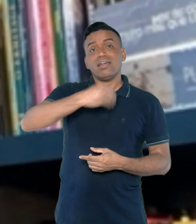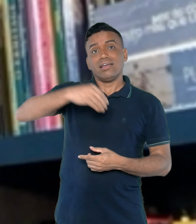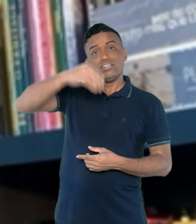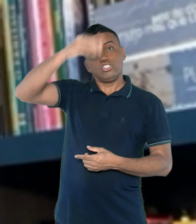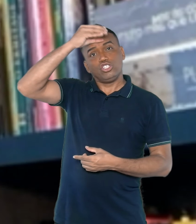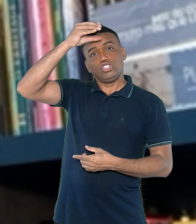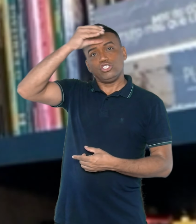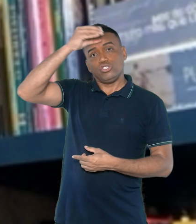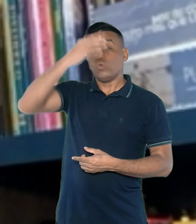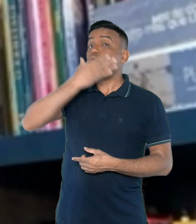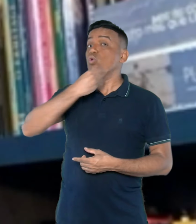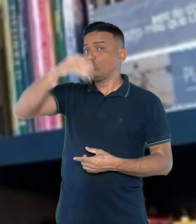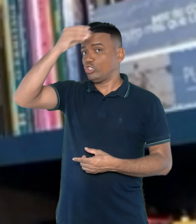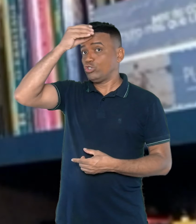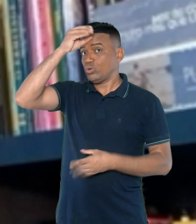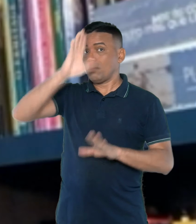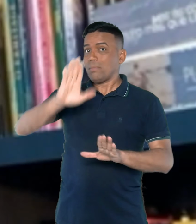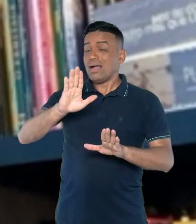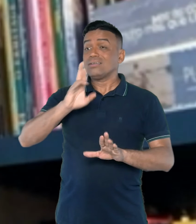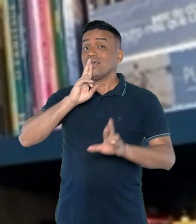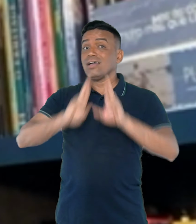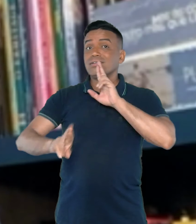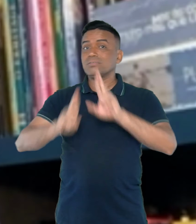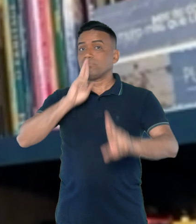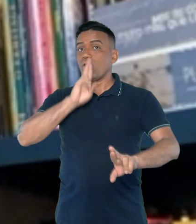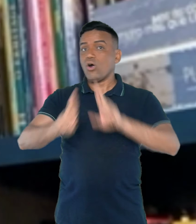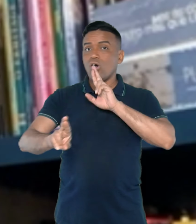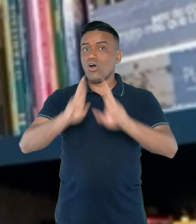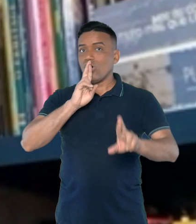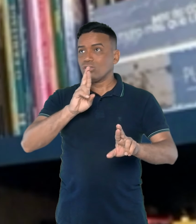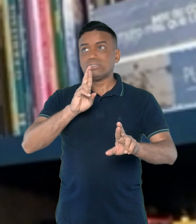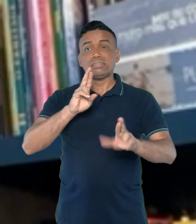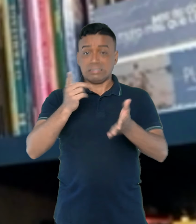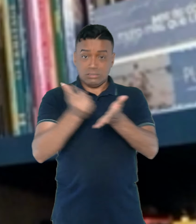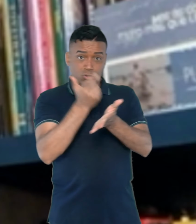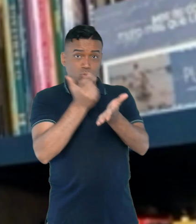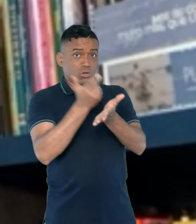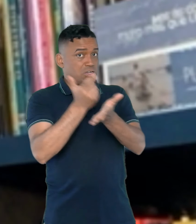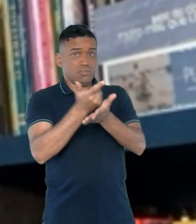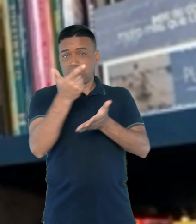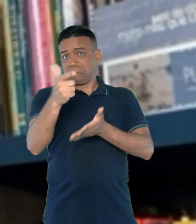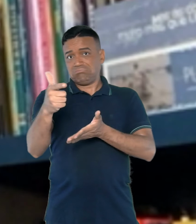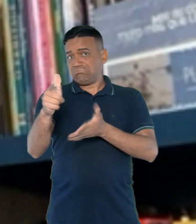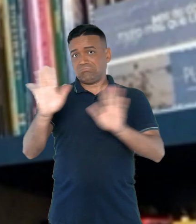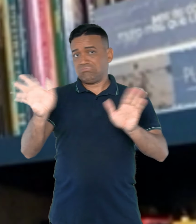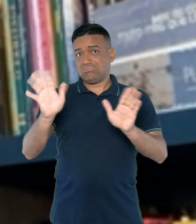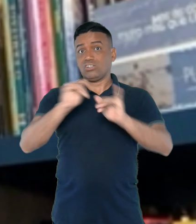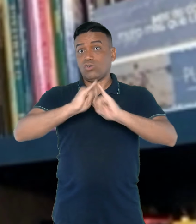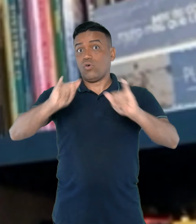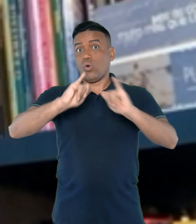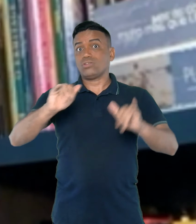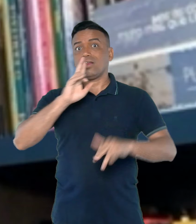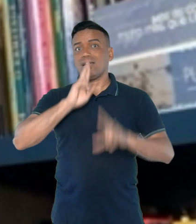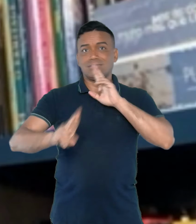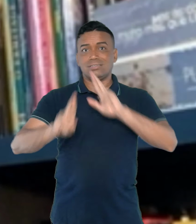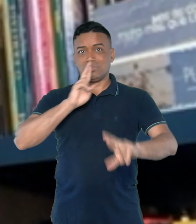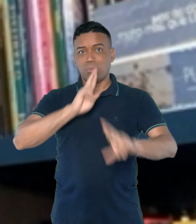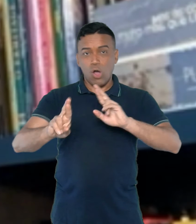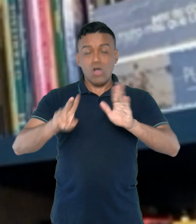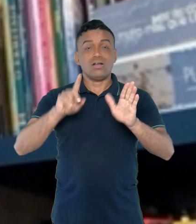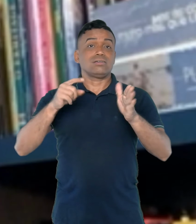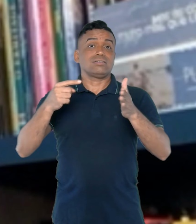coadjuvante da história, mas quem dá as respostas, que na verdade não estão no livro, né, porque eu não vou também estar aí no livro contando as respostas a